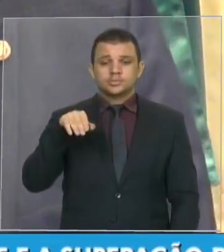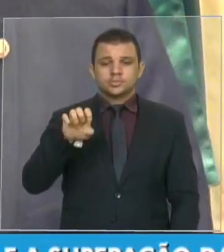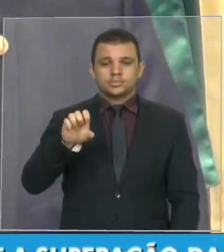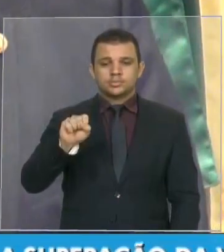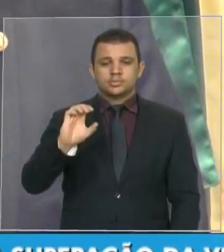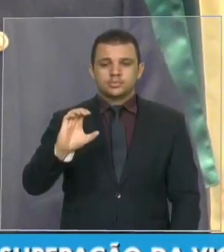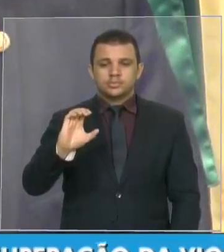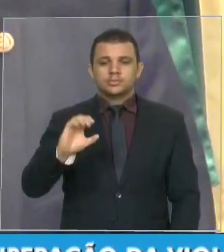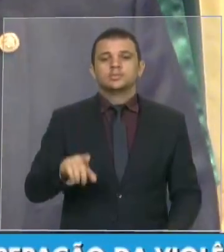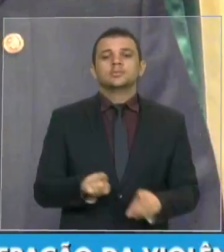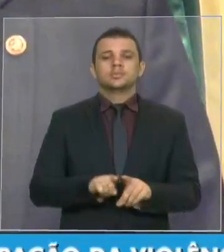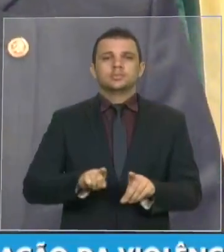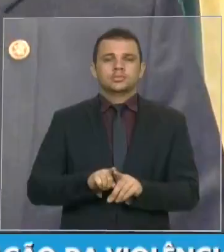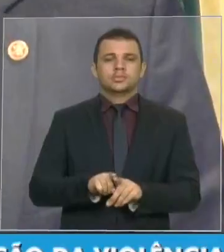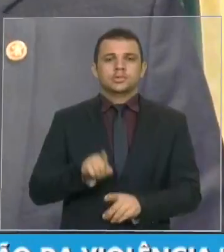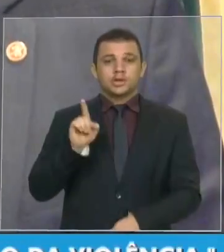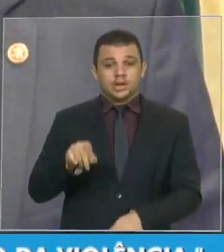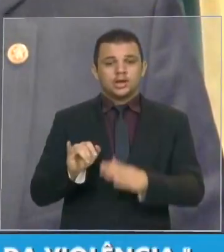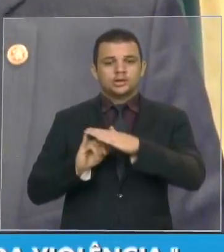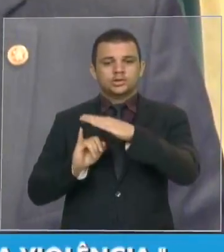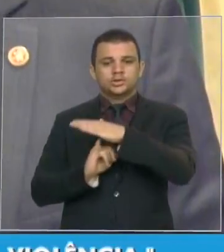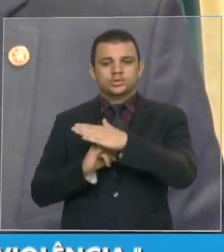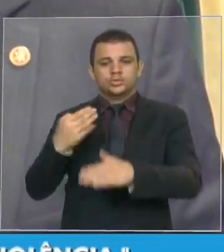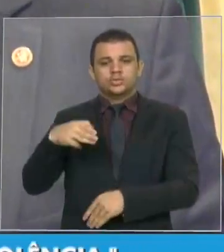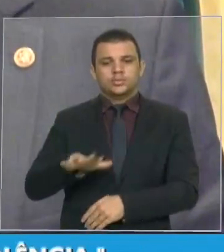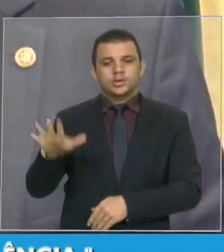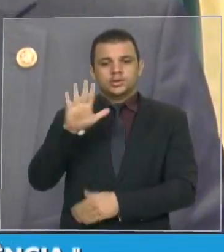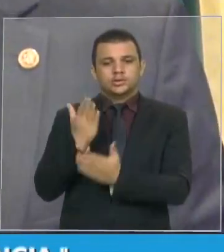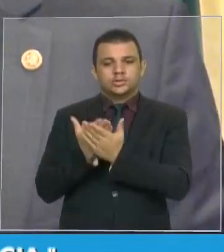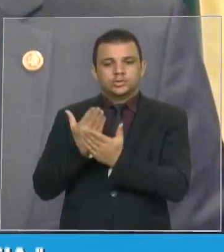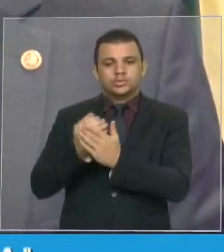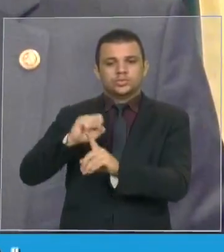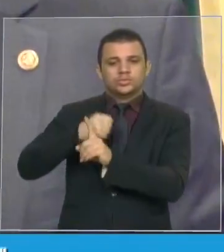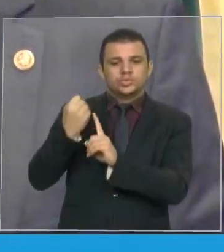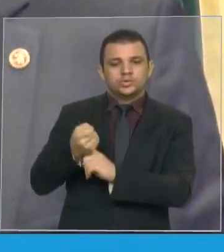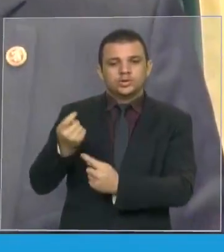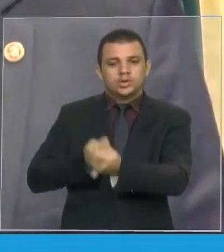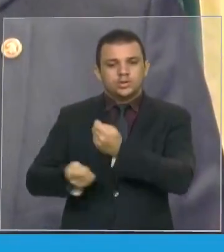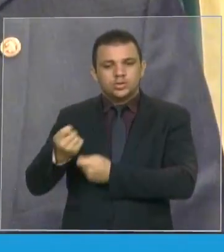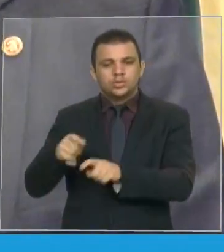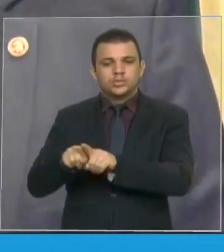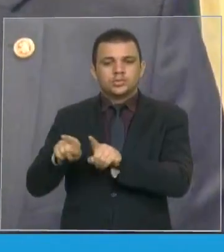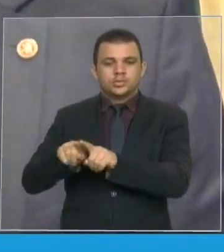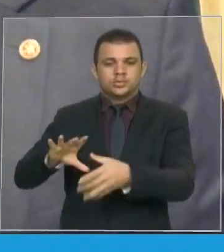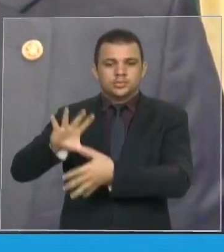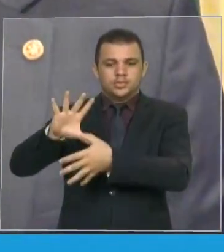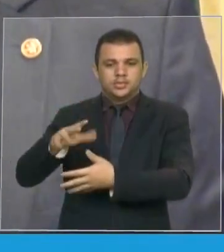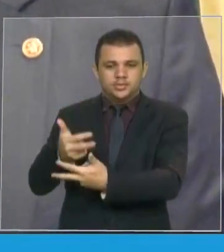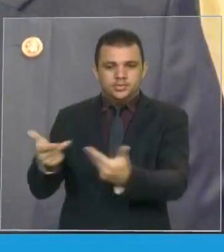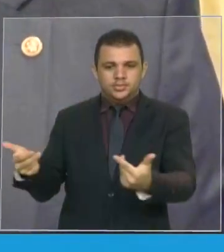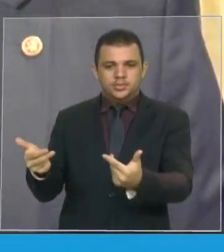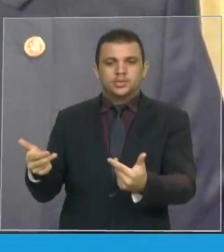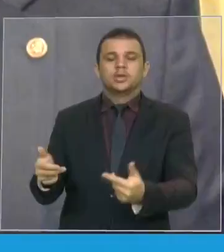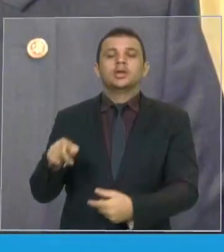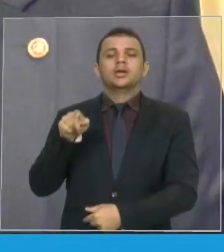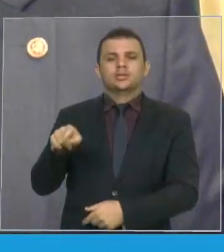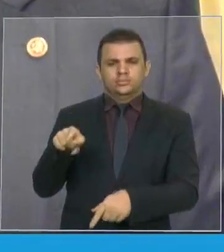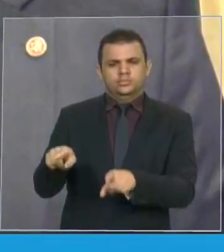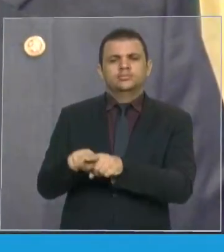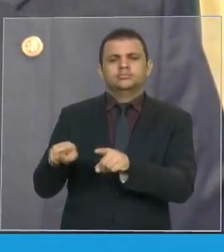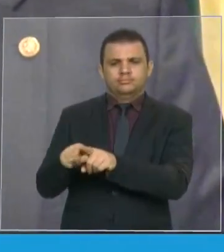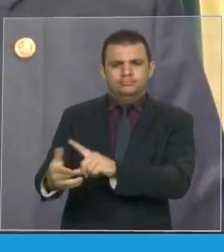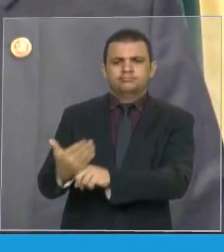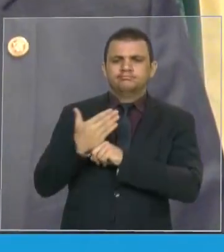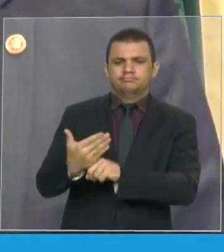né? Ele que é o Instituto Maranhense de Estudos Sociais, Econômicos e Cartográficos, ele vem prestando uma grande assessoria, uma